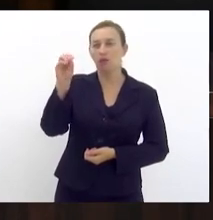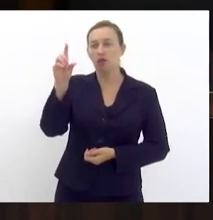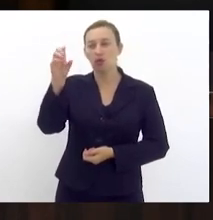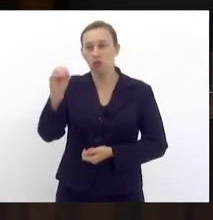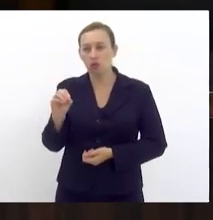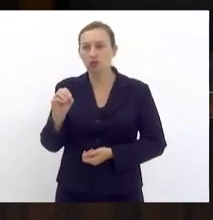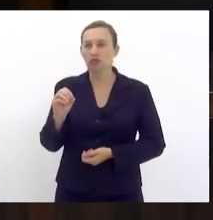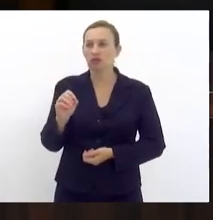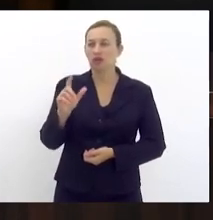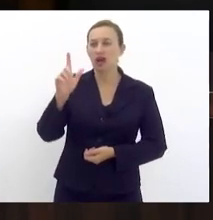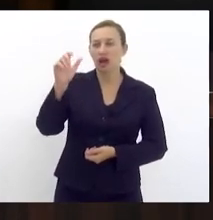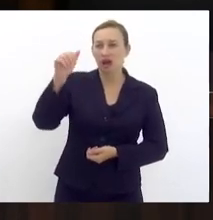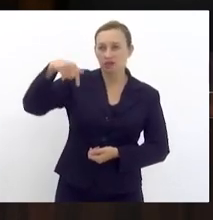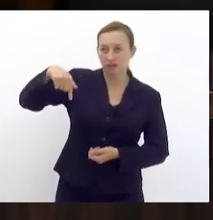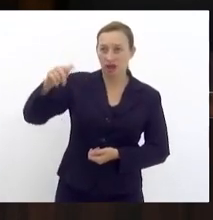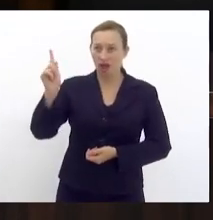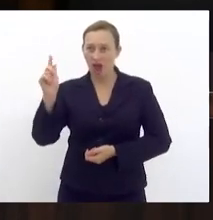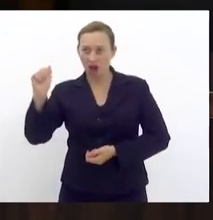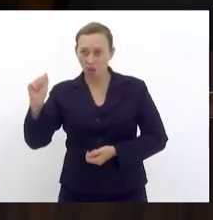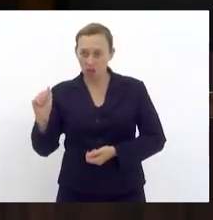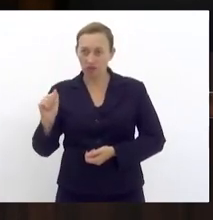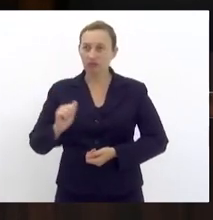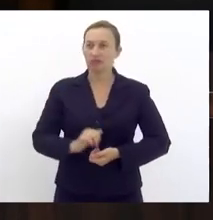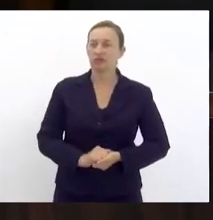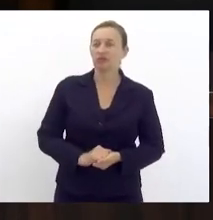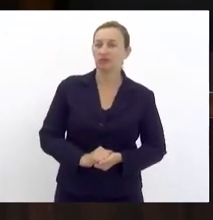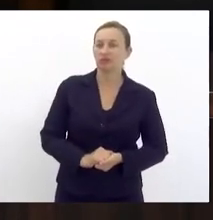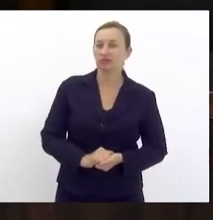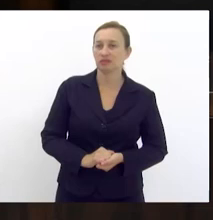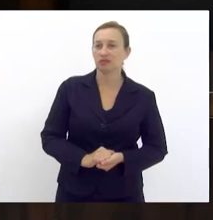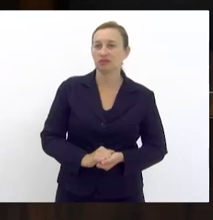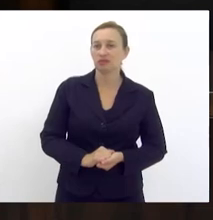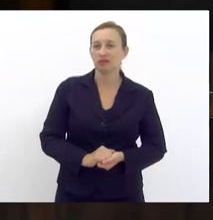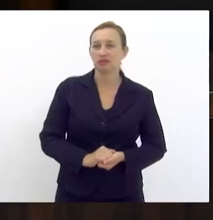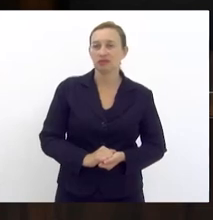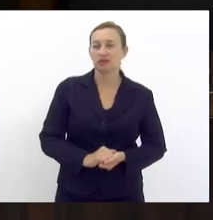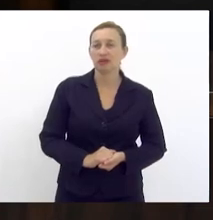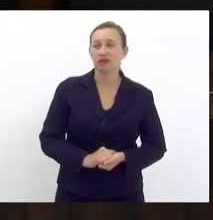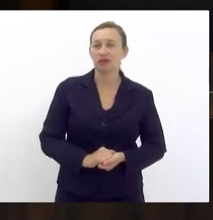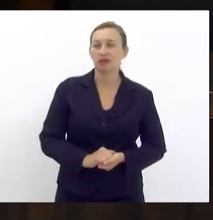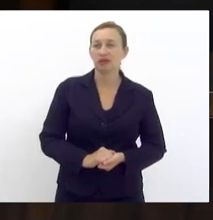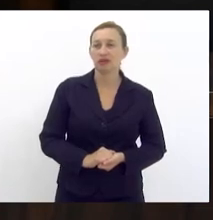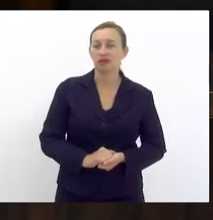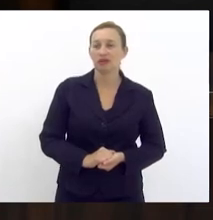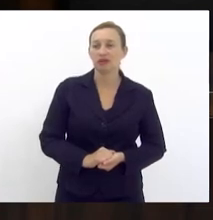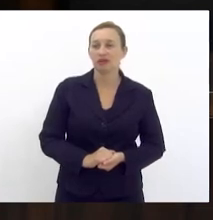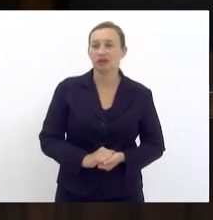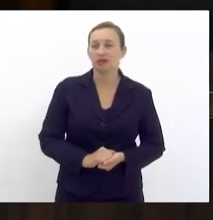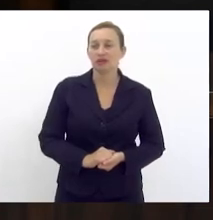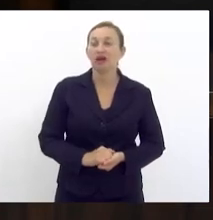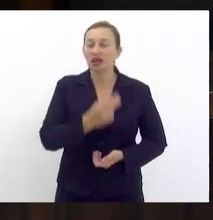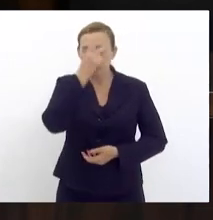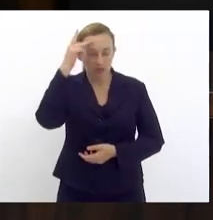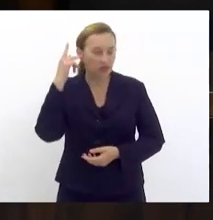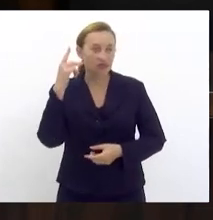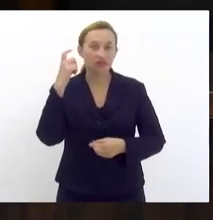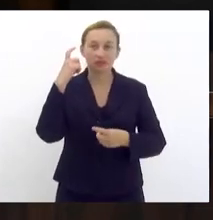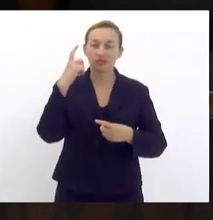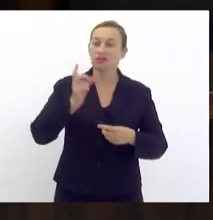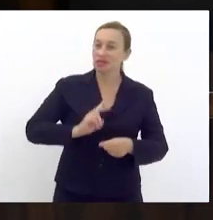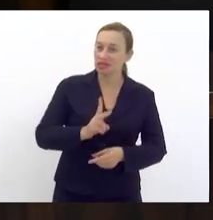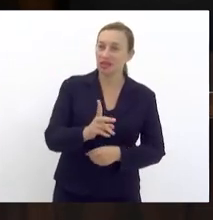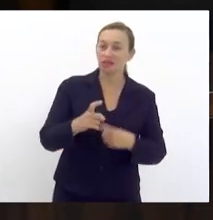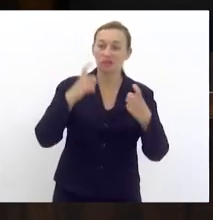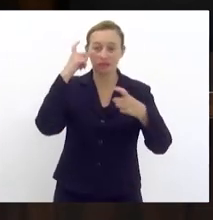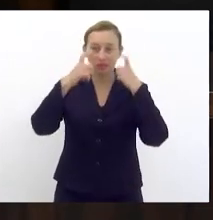aqui presente junto com a gente, o Paulo da Água, umas pessoas que são bem, estão sempre aí preocupadas com